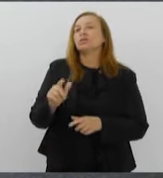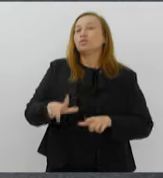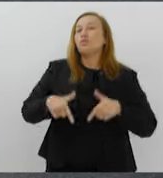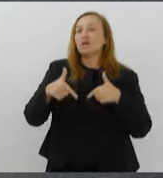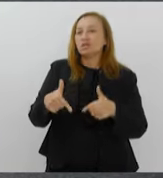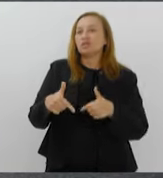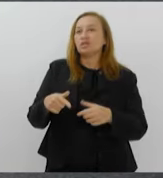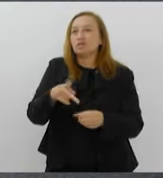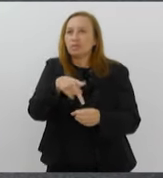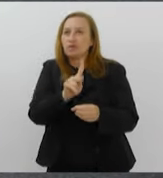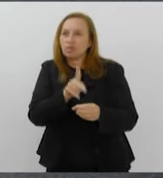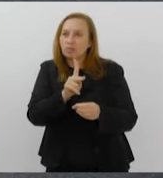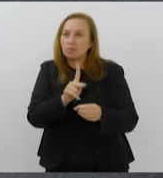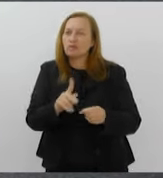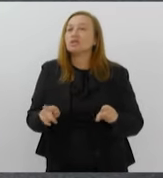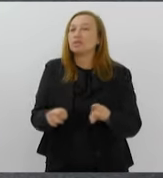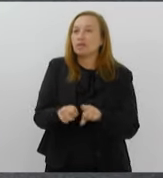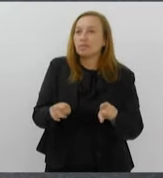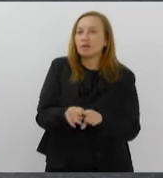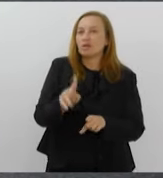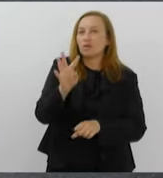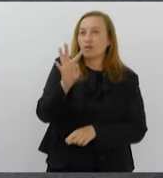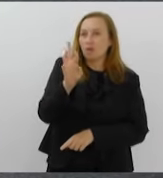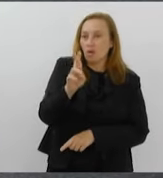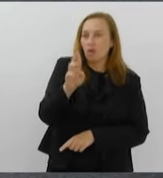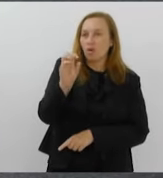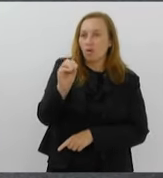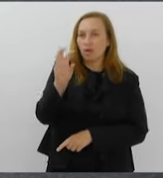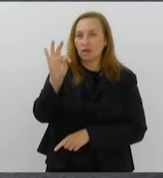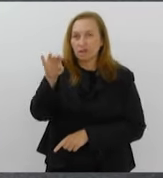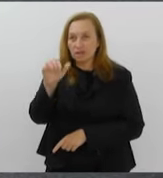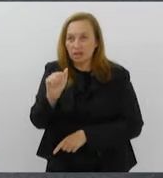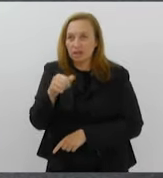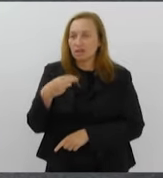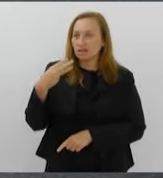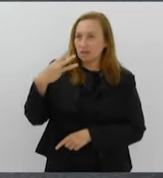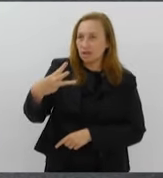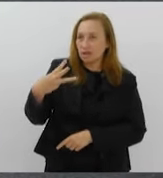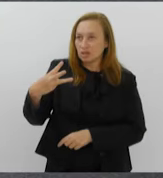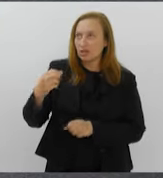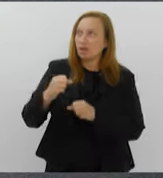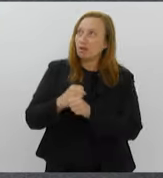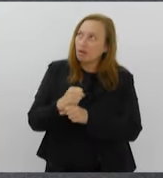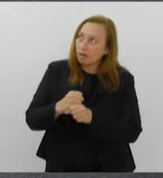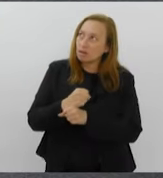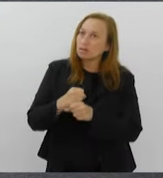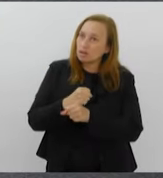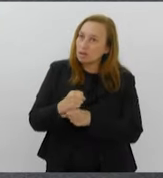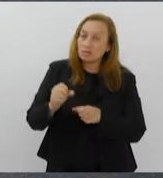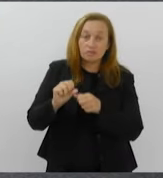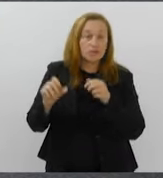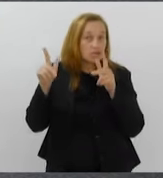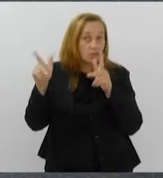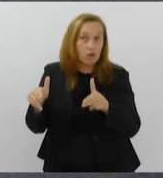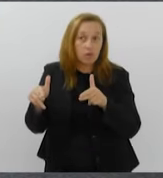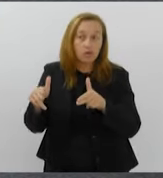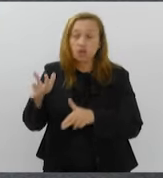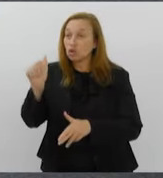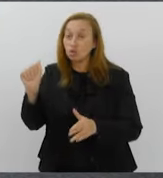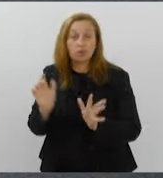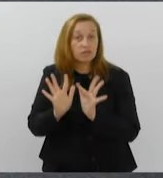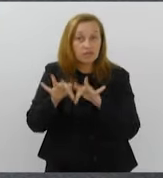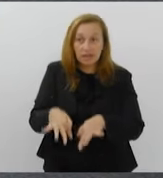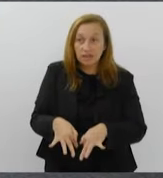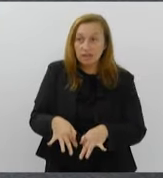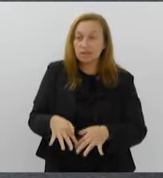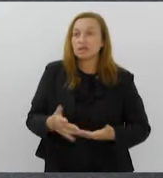E até porque o Rota 3... todo ano diz que vai ser concluído e não se conclui. Alega sempre